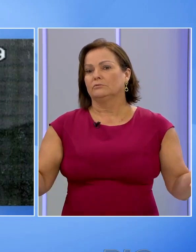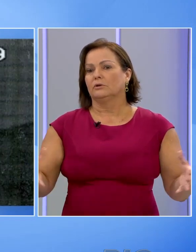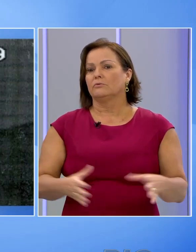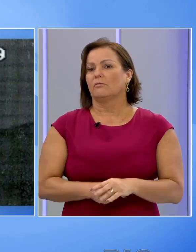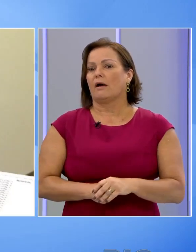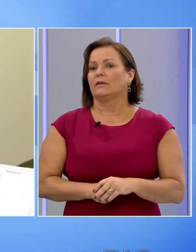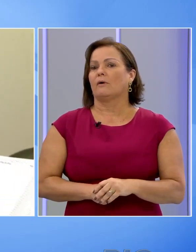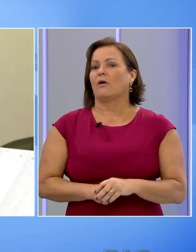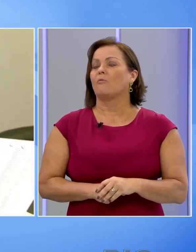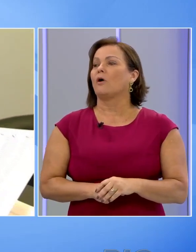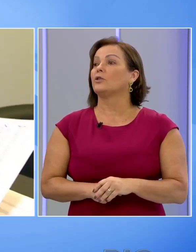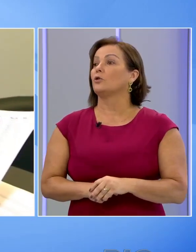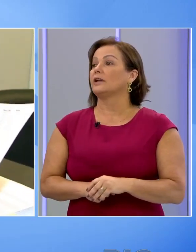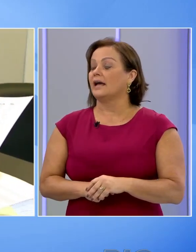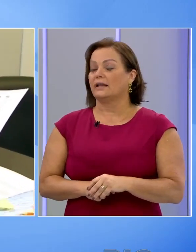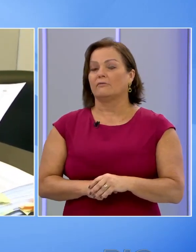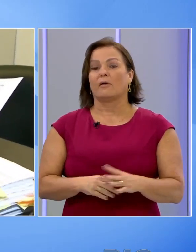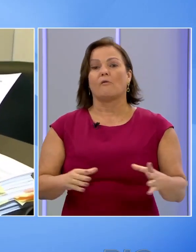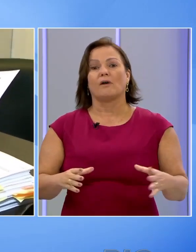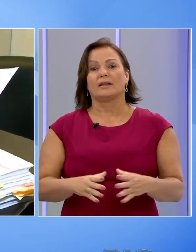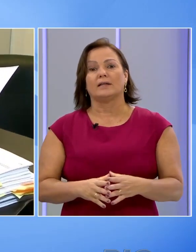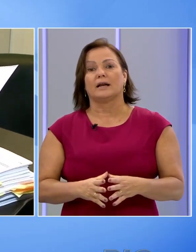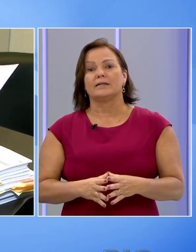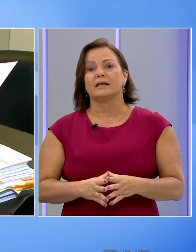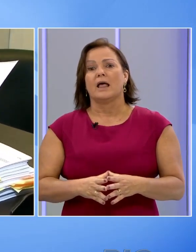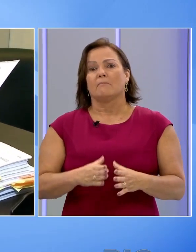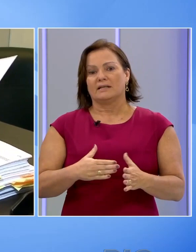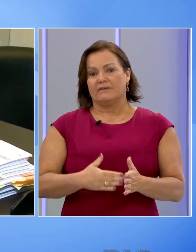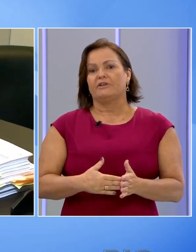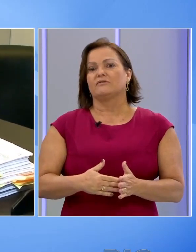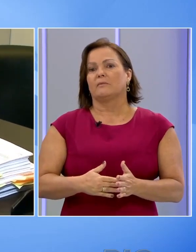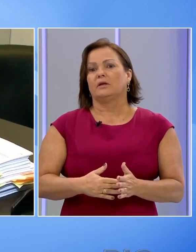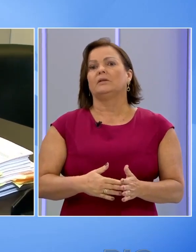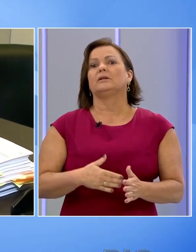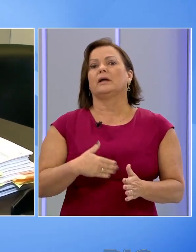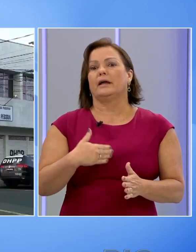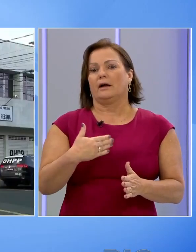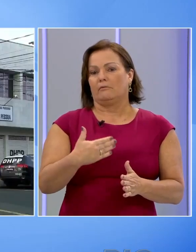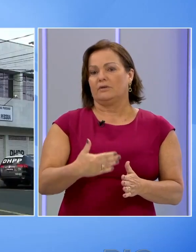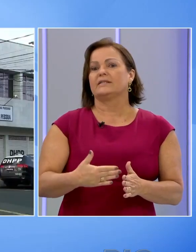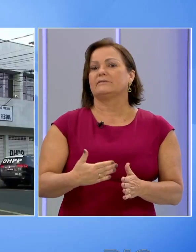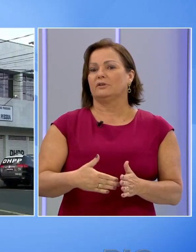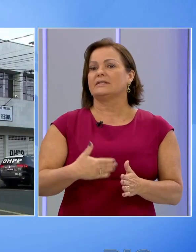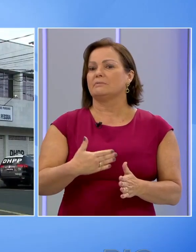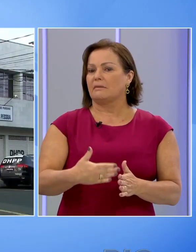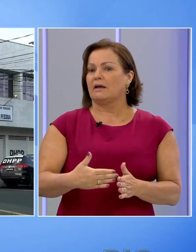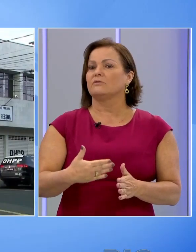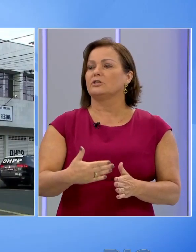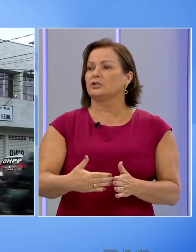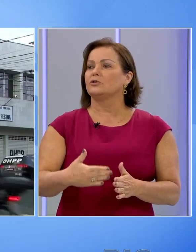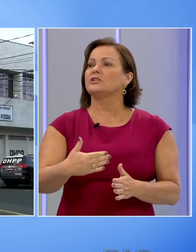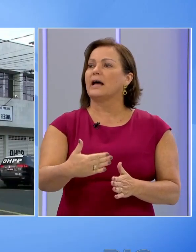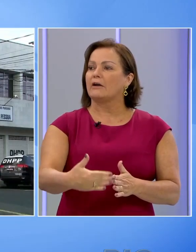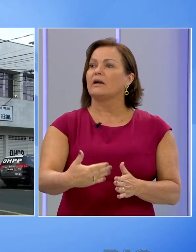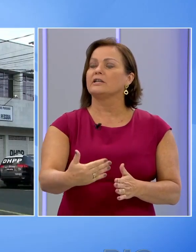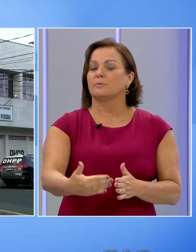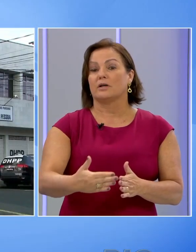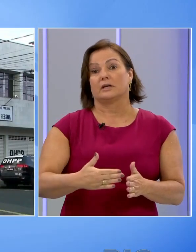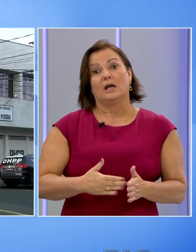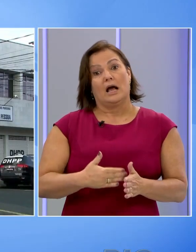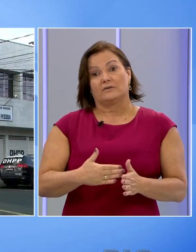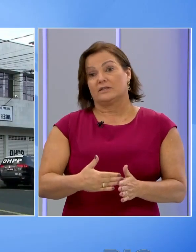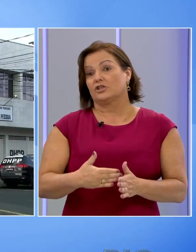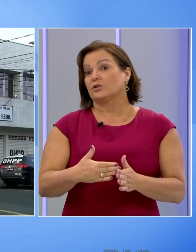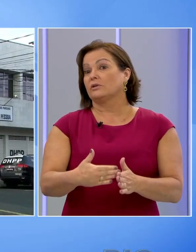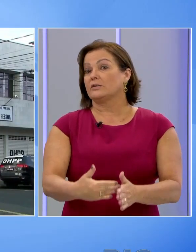isso não há como retornar, né, não é como voltar atrás. Mas, efetivamente, a Polícia Civil ela sempre trabalha no sentido de dar uma